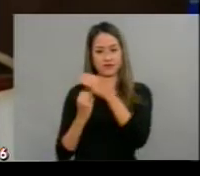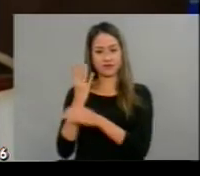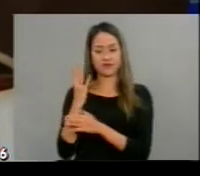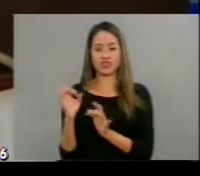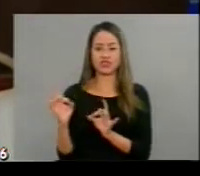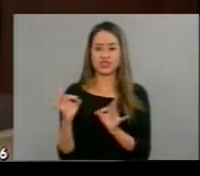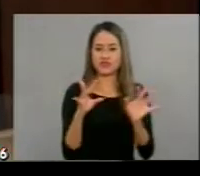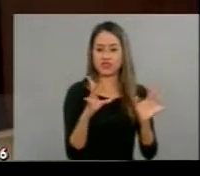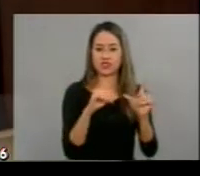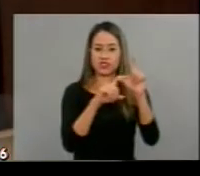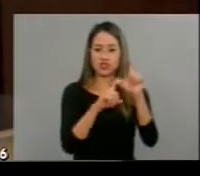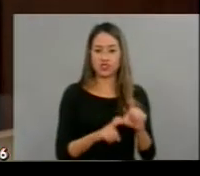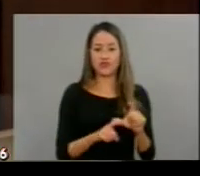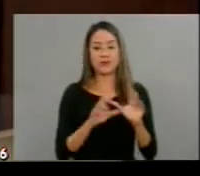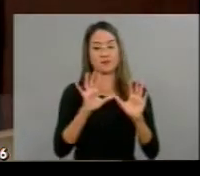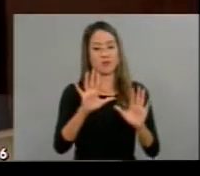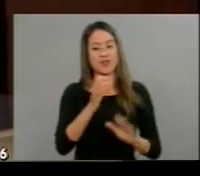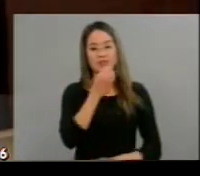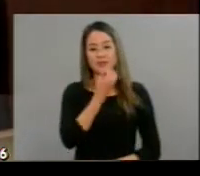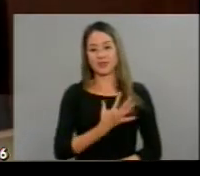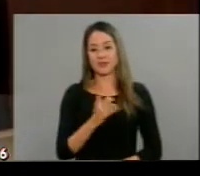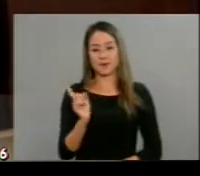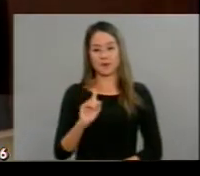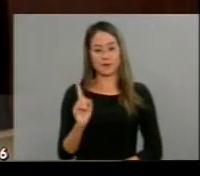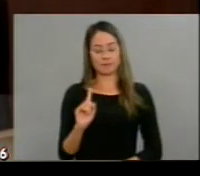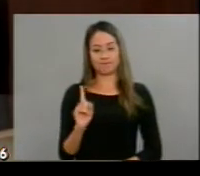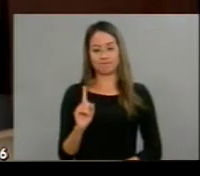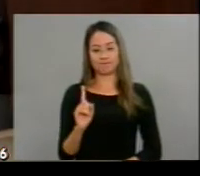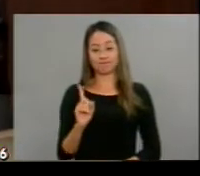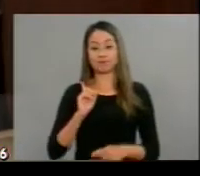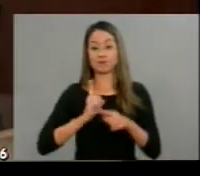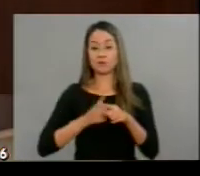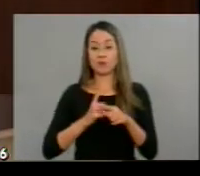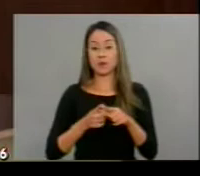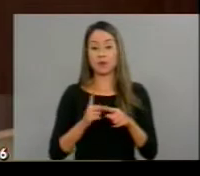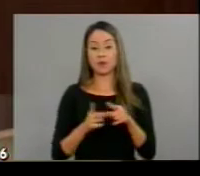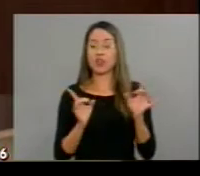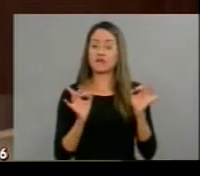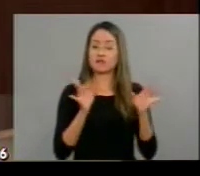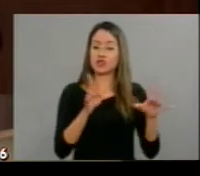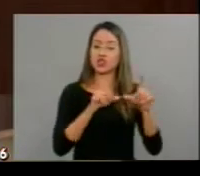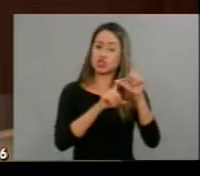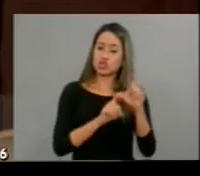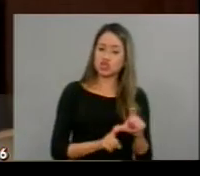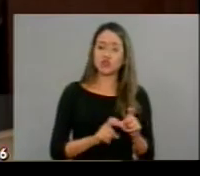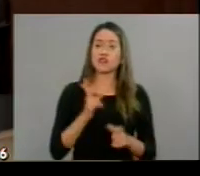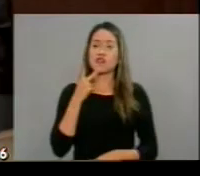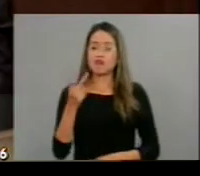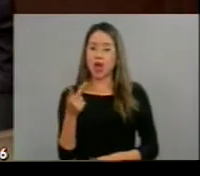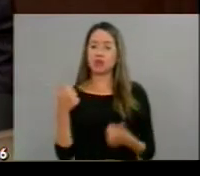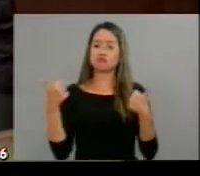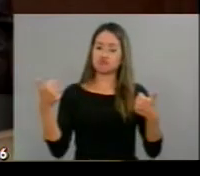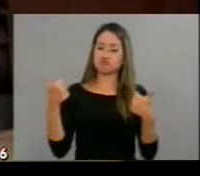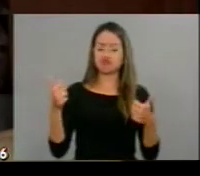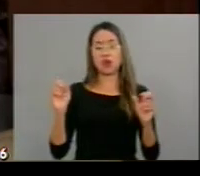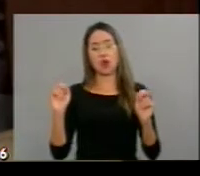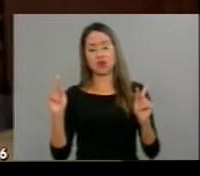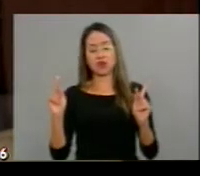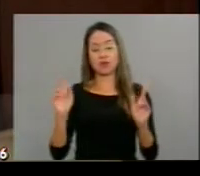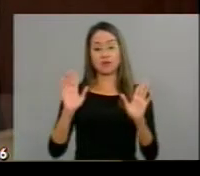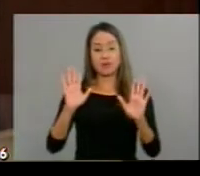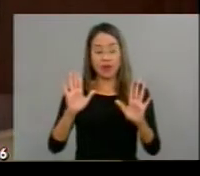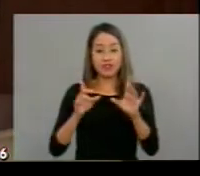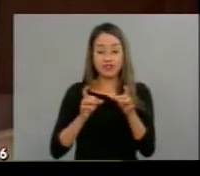a dívida ativa, mas não é para vender a dívida ativa. Vender a dívida ativa é o argumento, é o cavalo de Troia. O que eles estão vendendo,